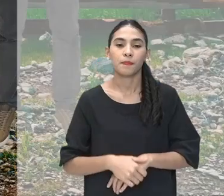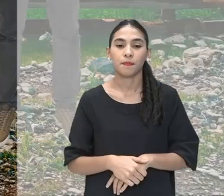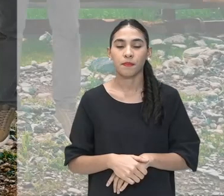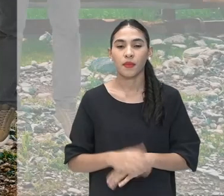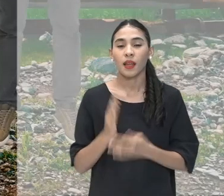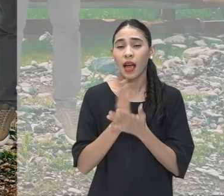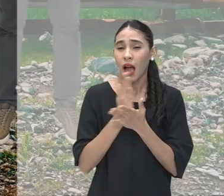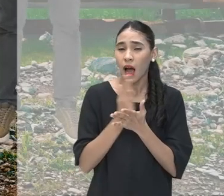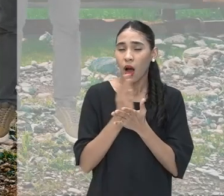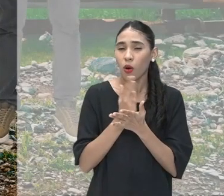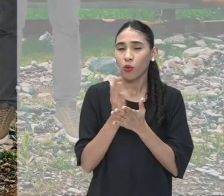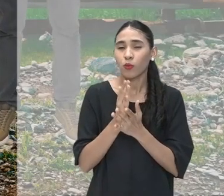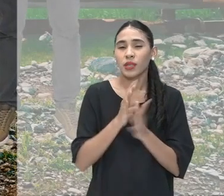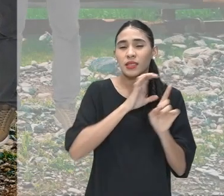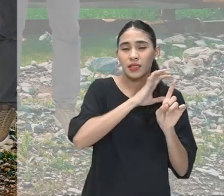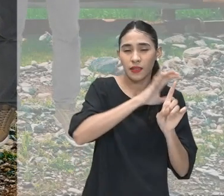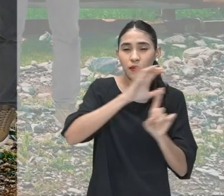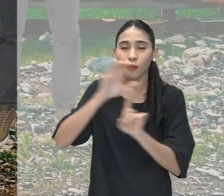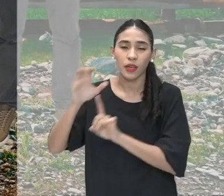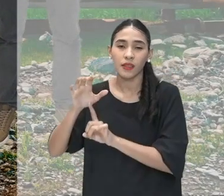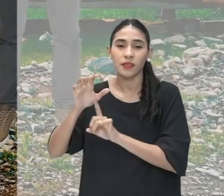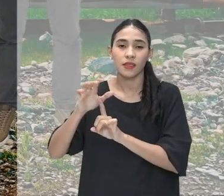alguns antecedentes, né, que levaram